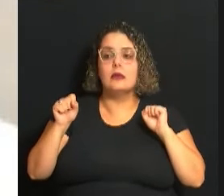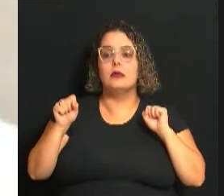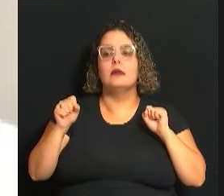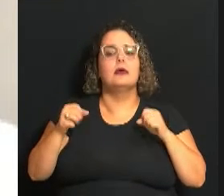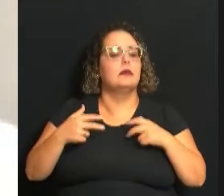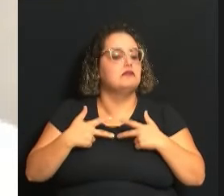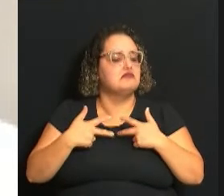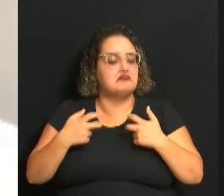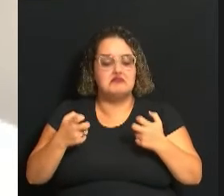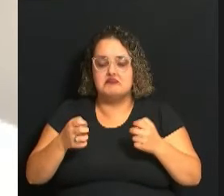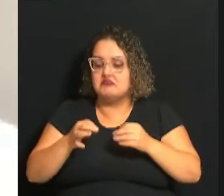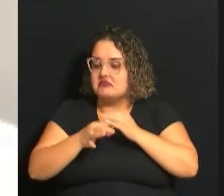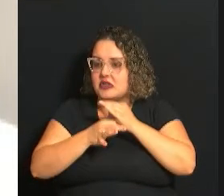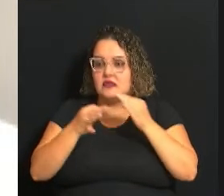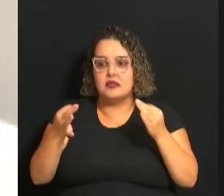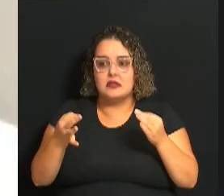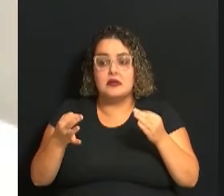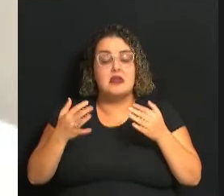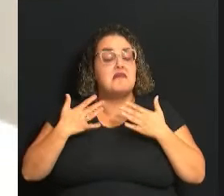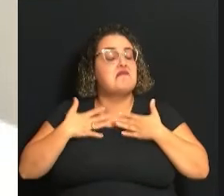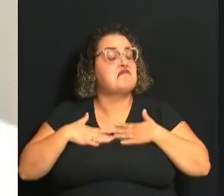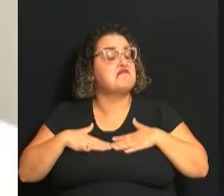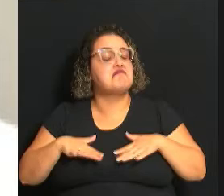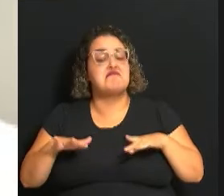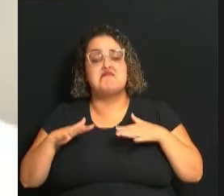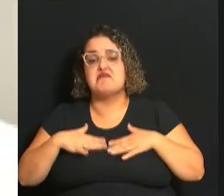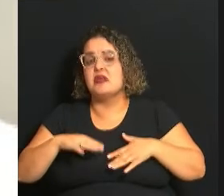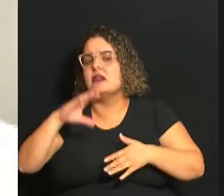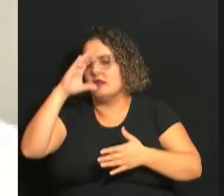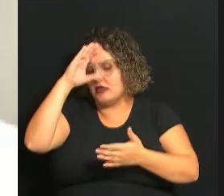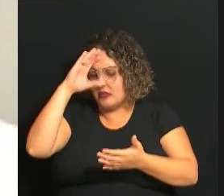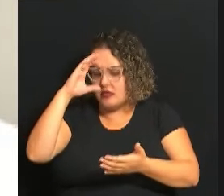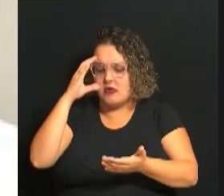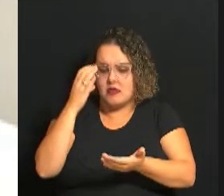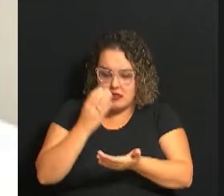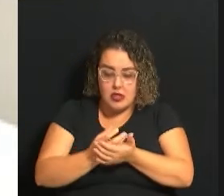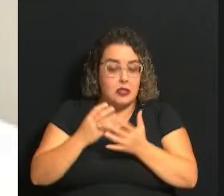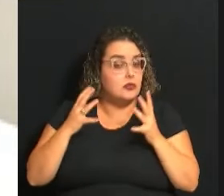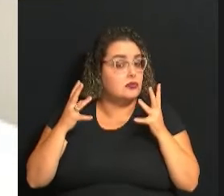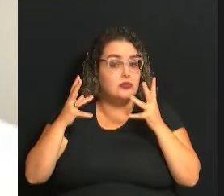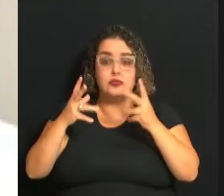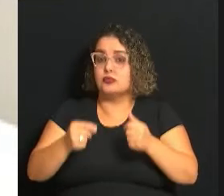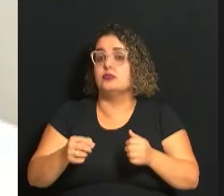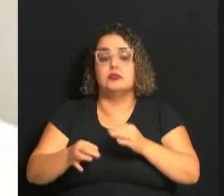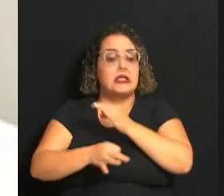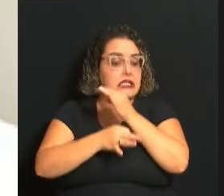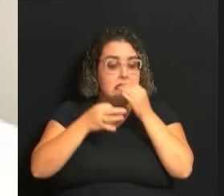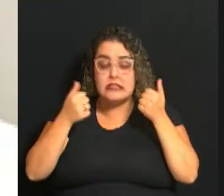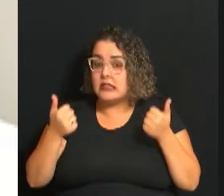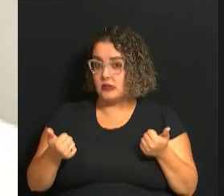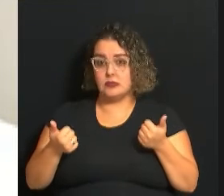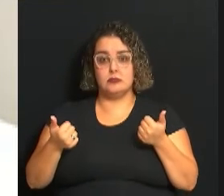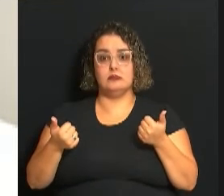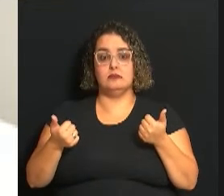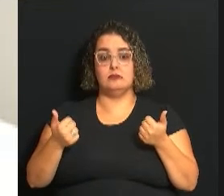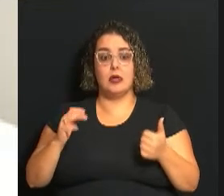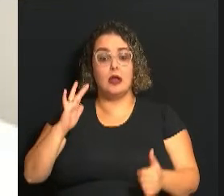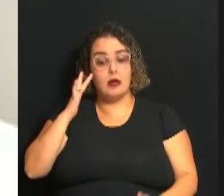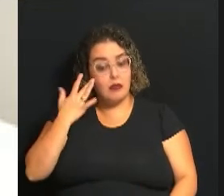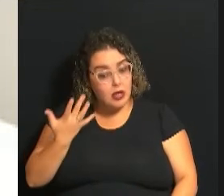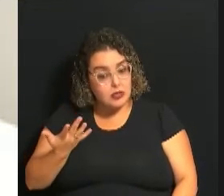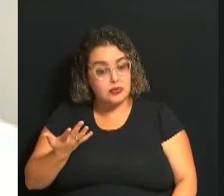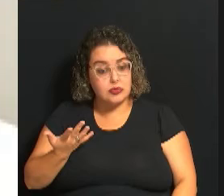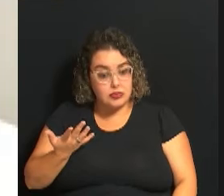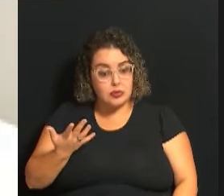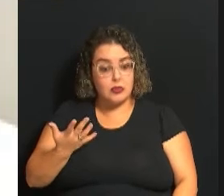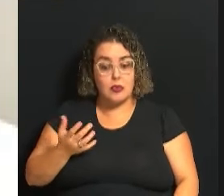eu fui para a cirurgia muito tranquila, eu estava muito confiante de que tudo isso ia dar certo. Então, acho que o que eu